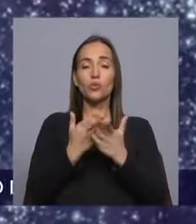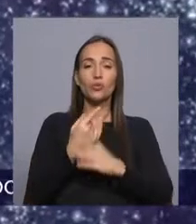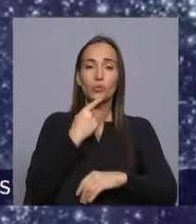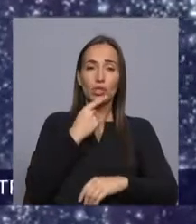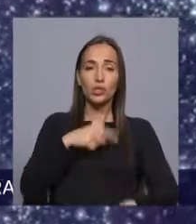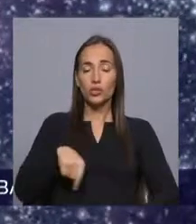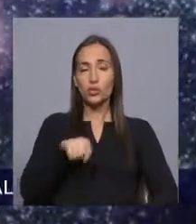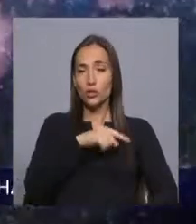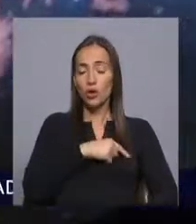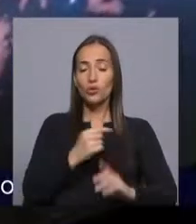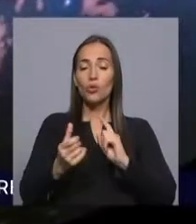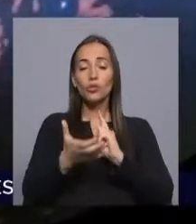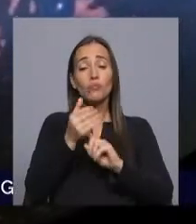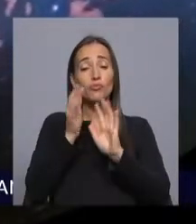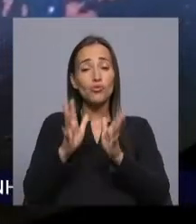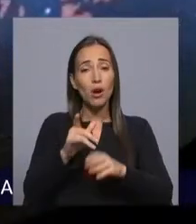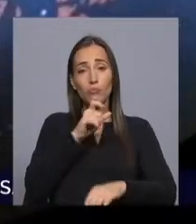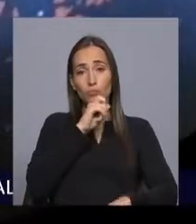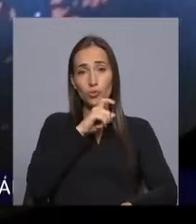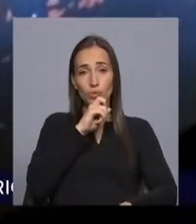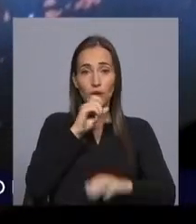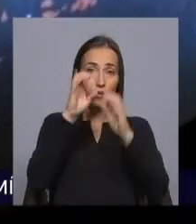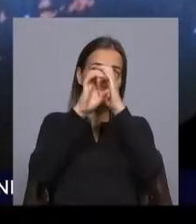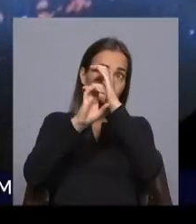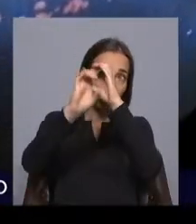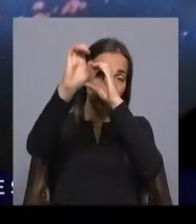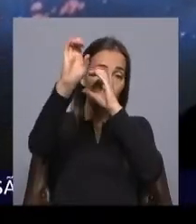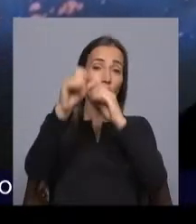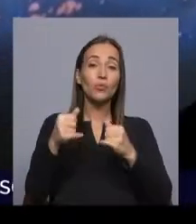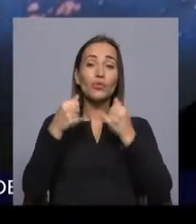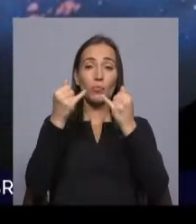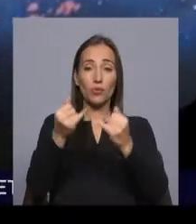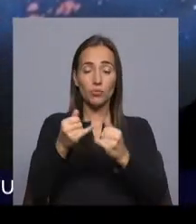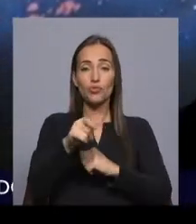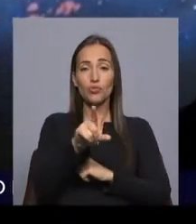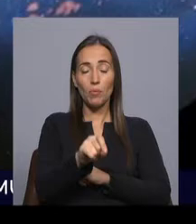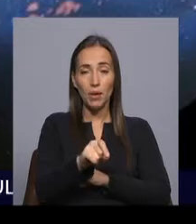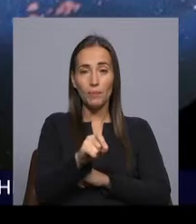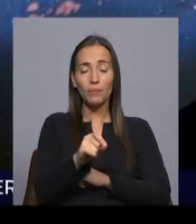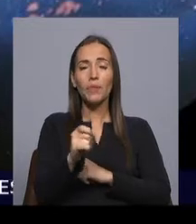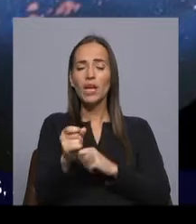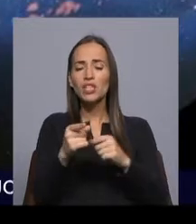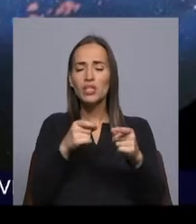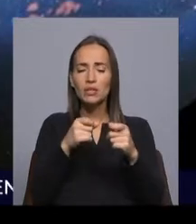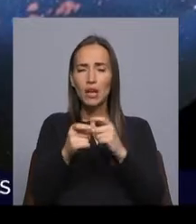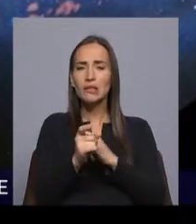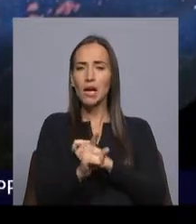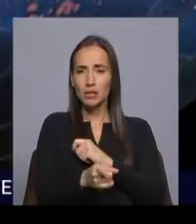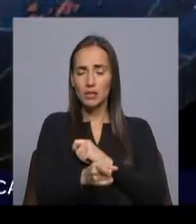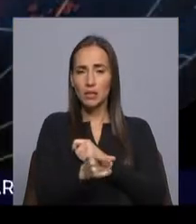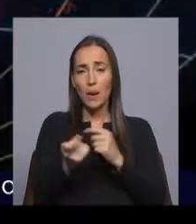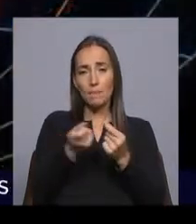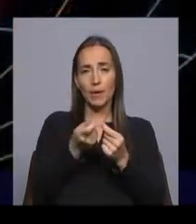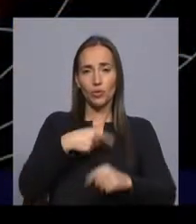conseguimos identificar, provavelmente, com os nossos telescópios, mas sobretudo com os próximos, quais são estas estrelas da corrente de Magalhães já estão mais próximas de